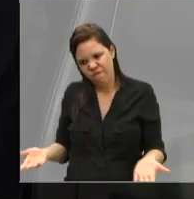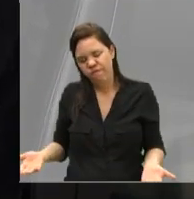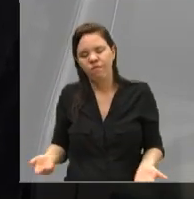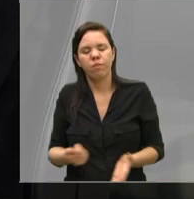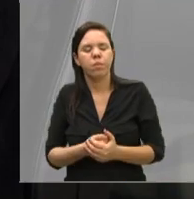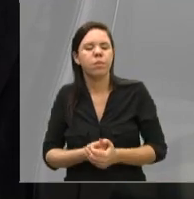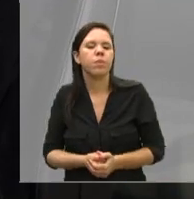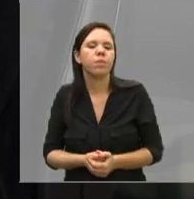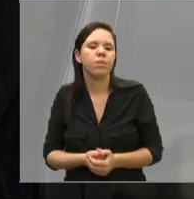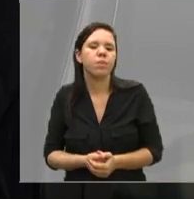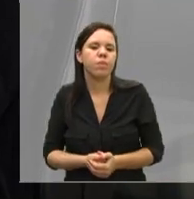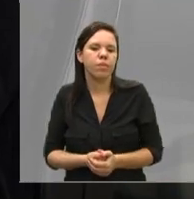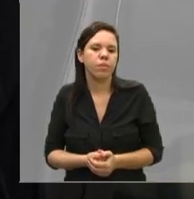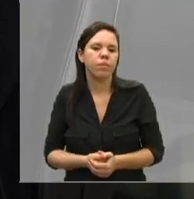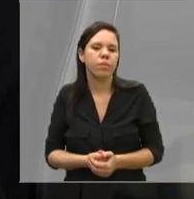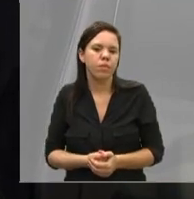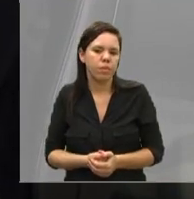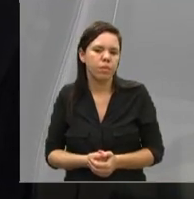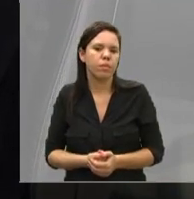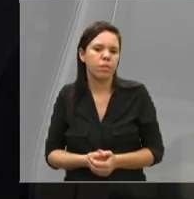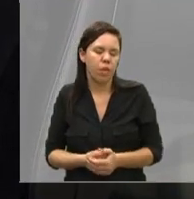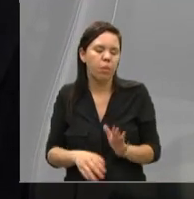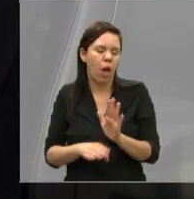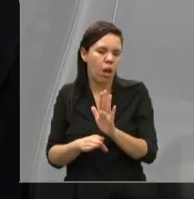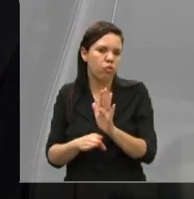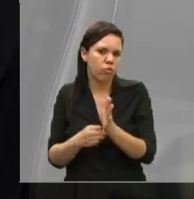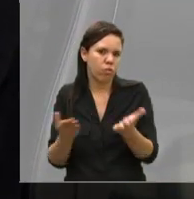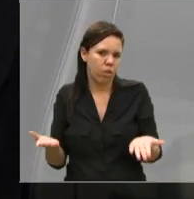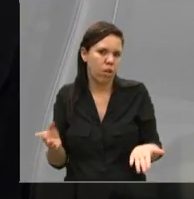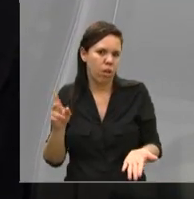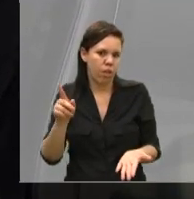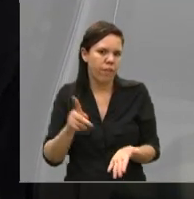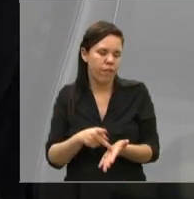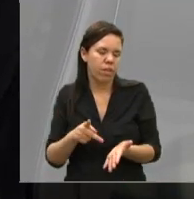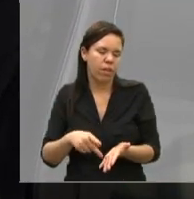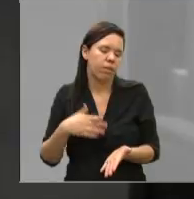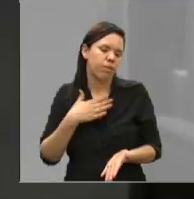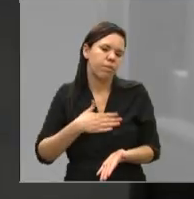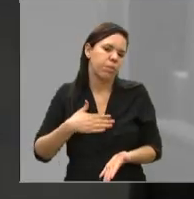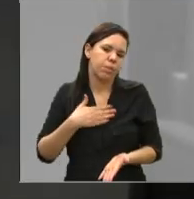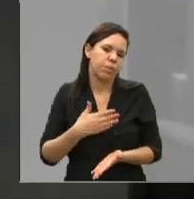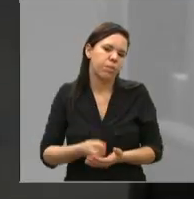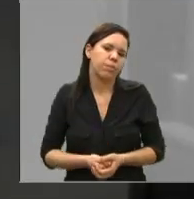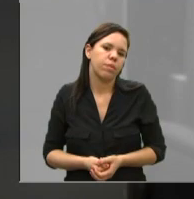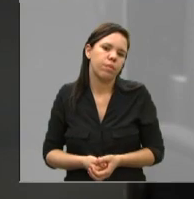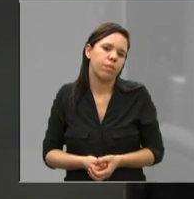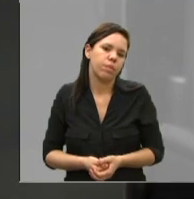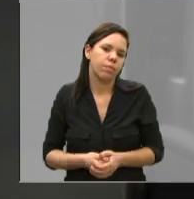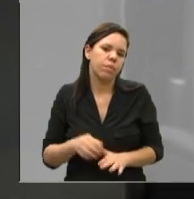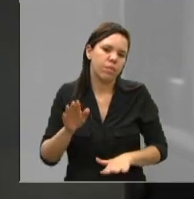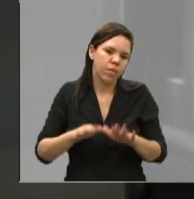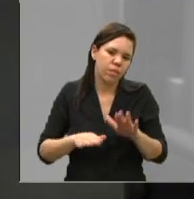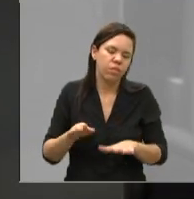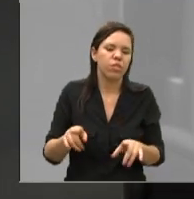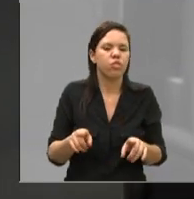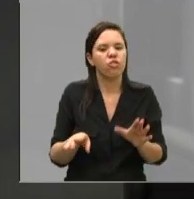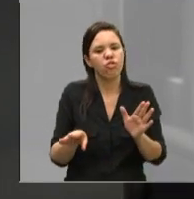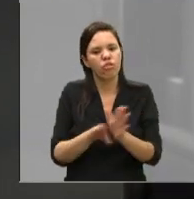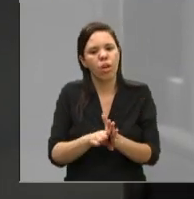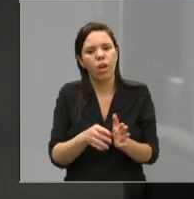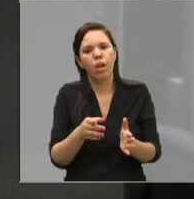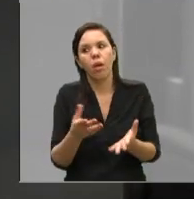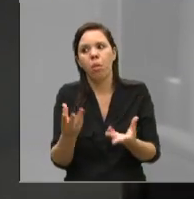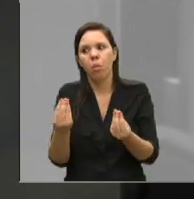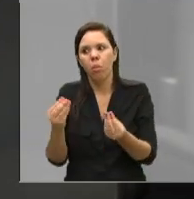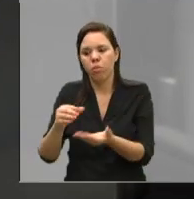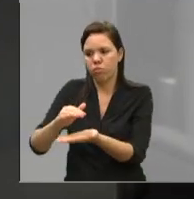aí para lutar, brigar. Isso é muito satisfatório, né. Acabam chegando muitas demandas aí, e como